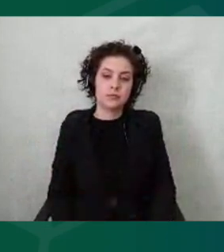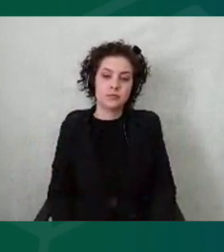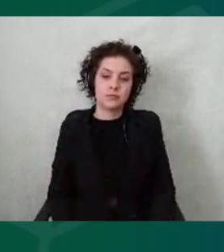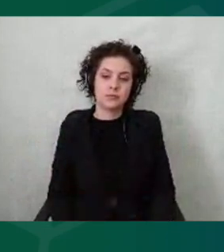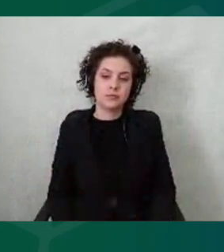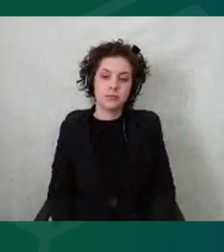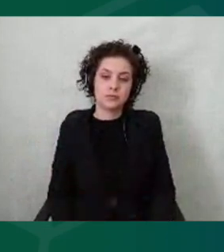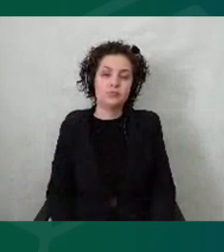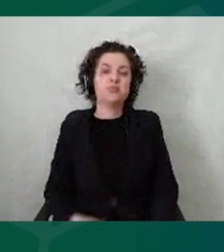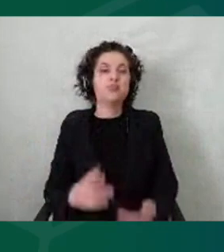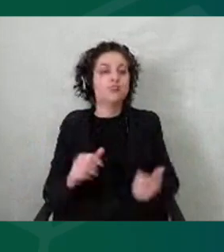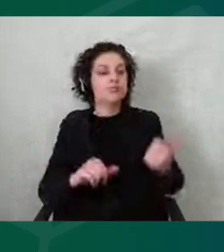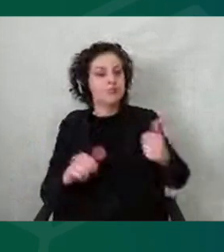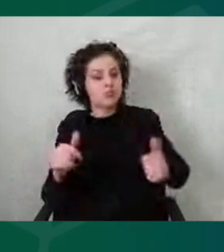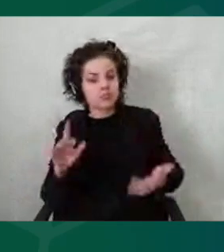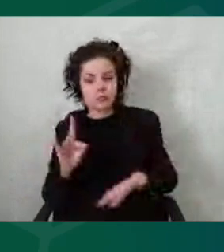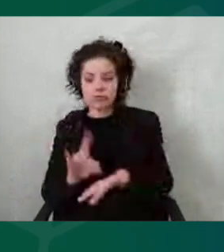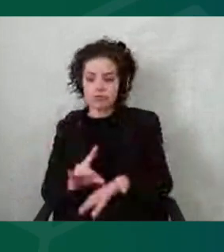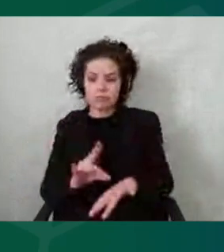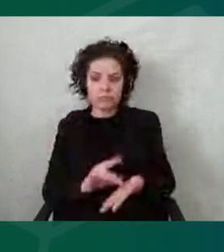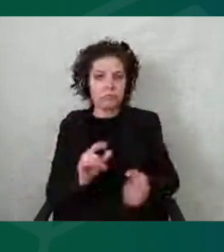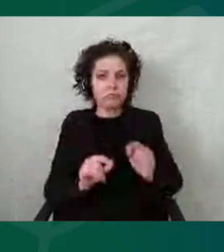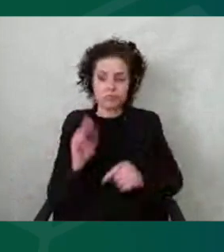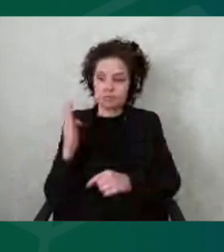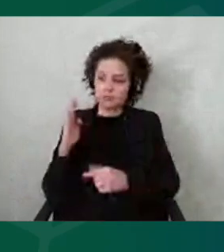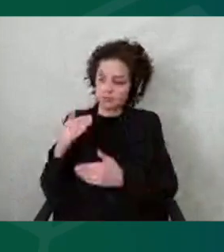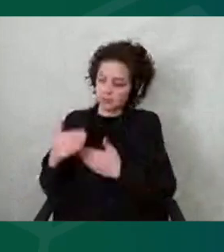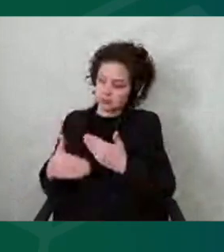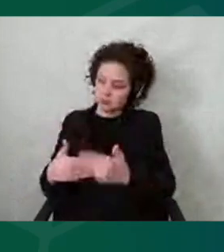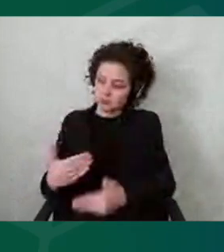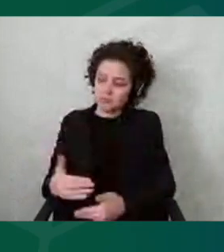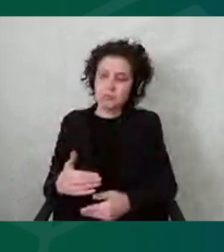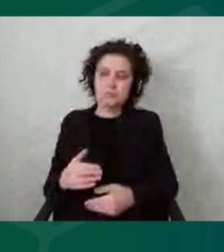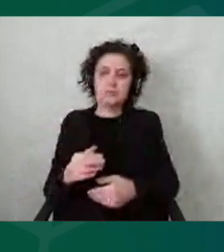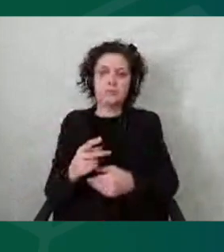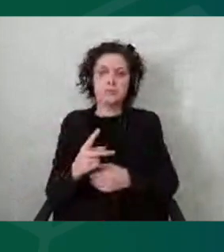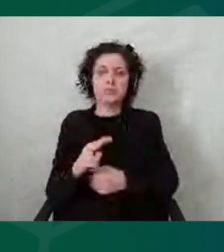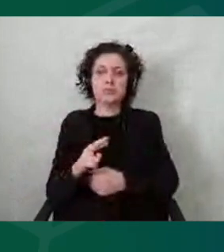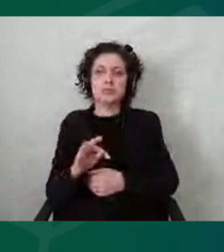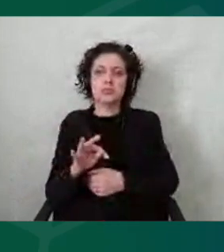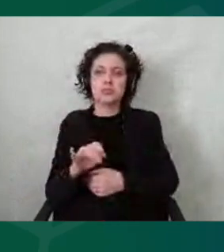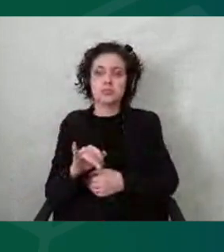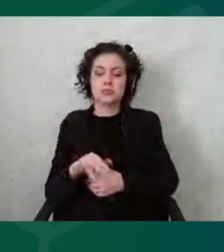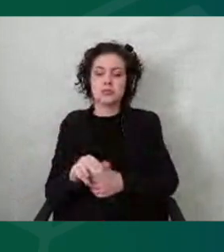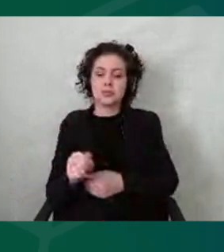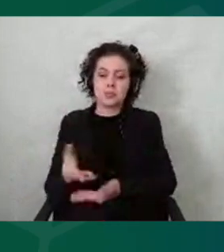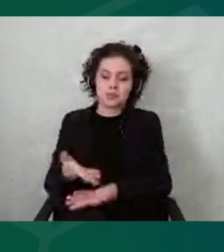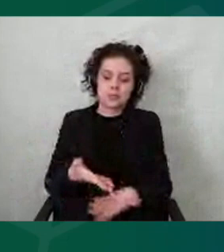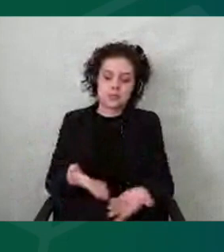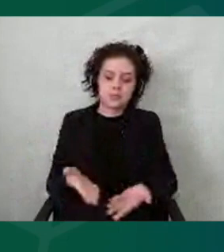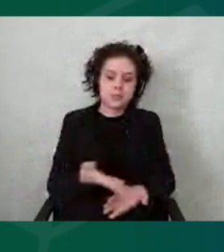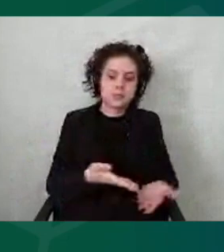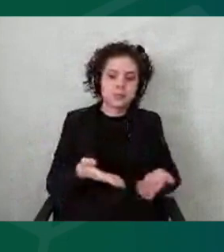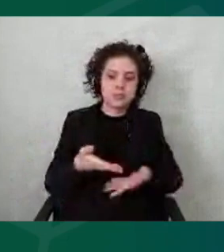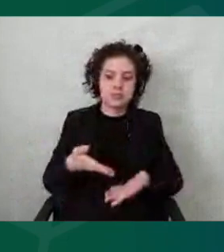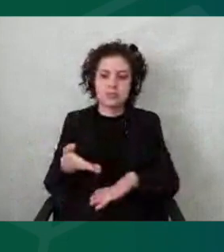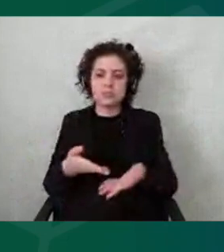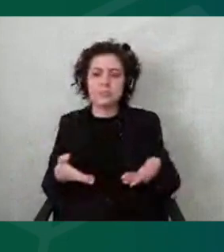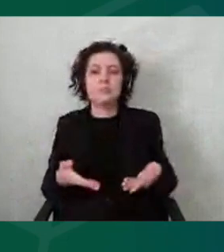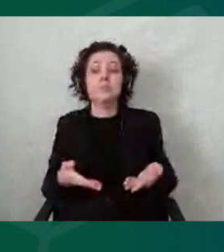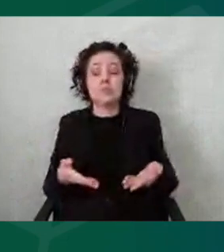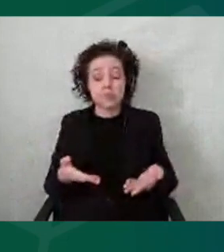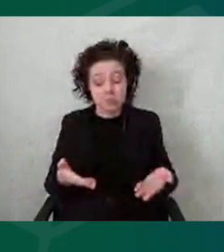são processos biológicos, são proteínas que fazem muitas interações e que, portanto, tenham um